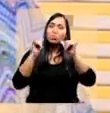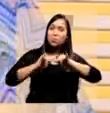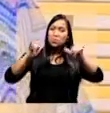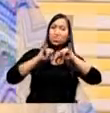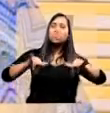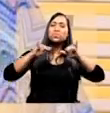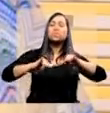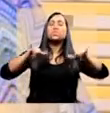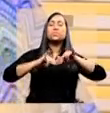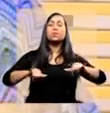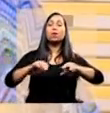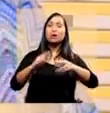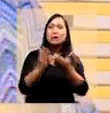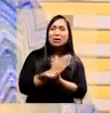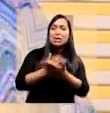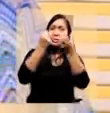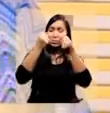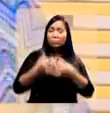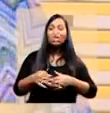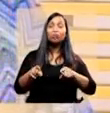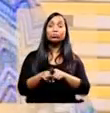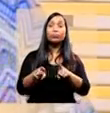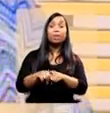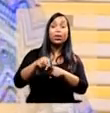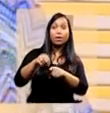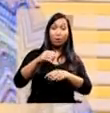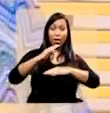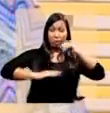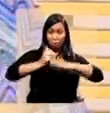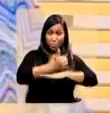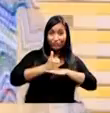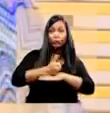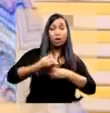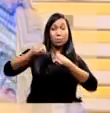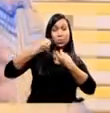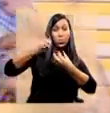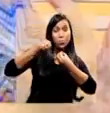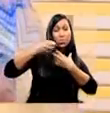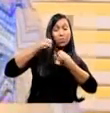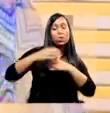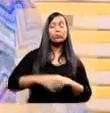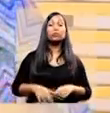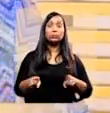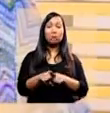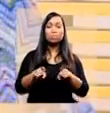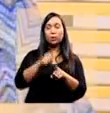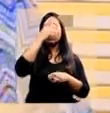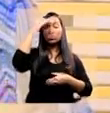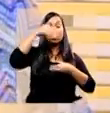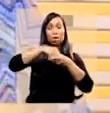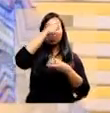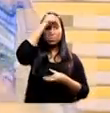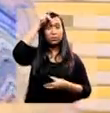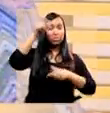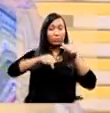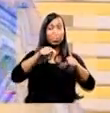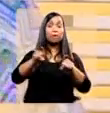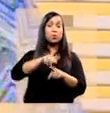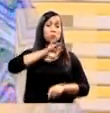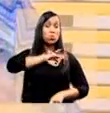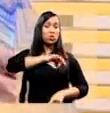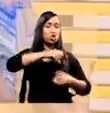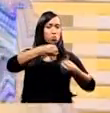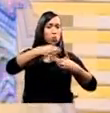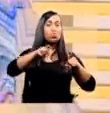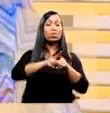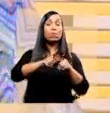com cartilhas na época para a educação, com formação dos funcionários, dos servidores da prefeitura, da polícia